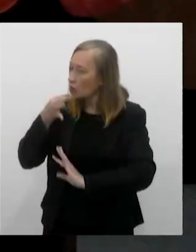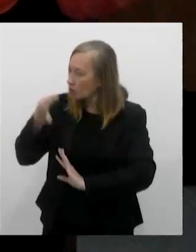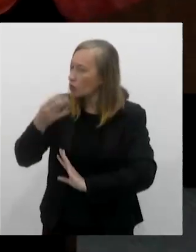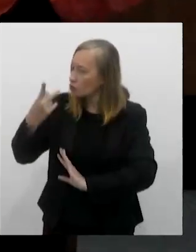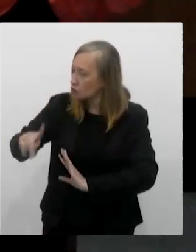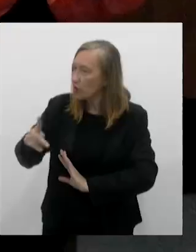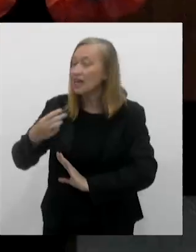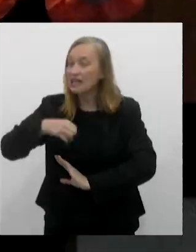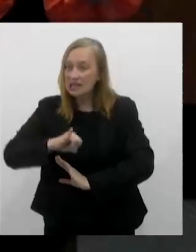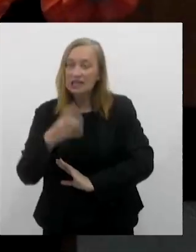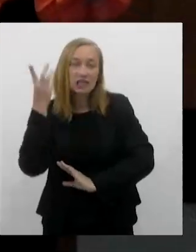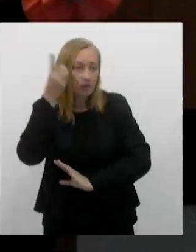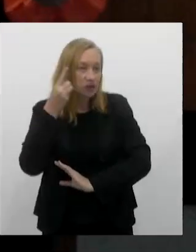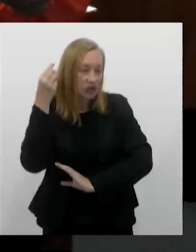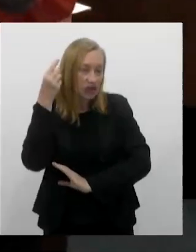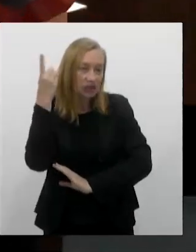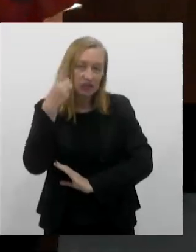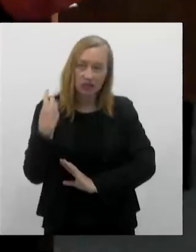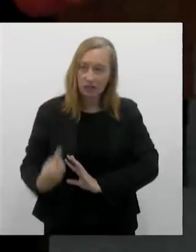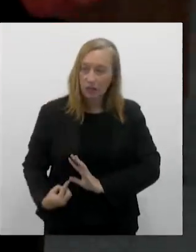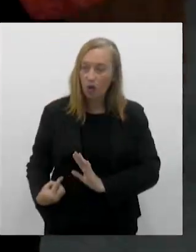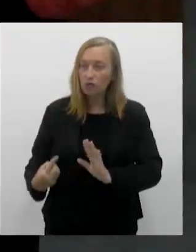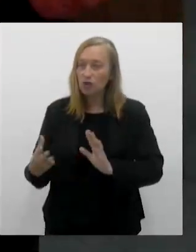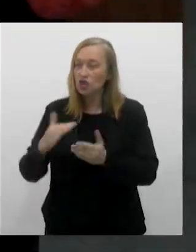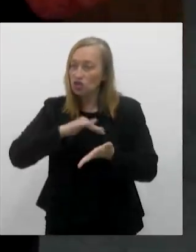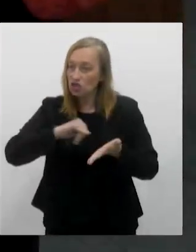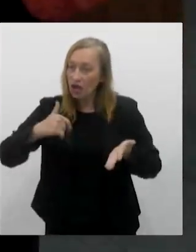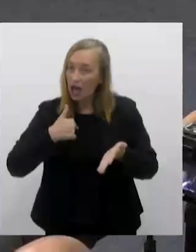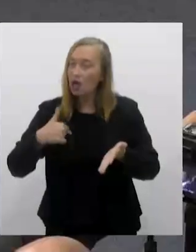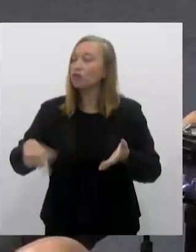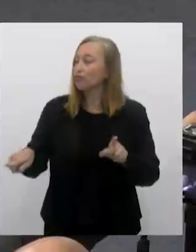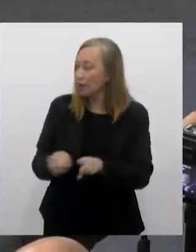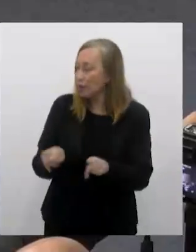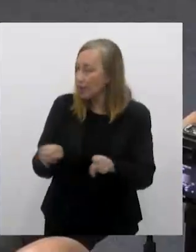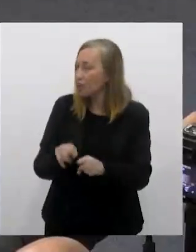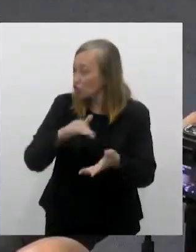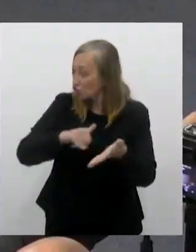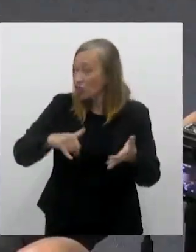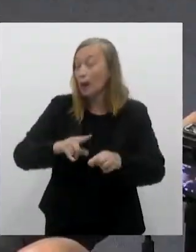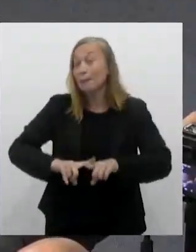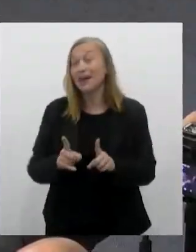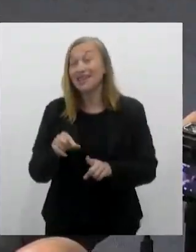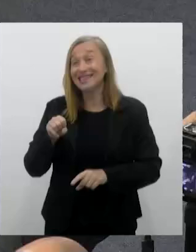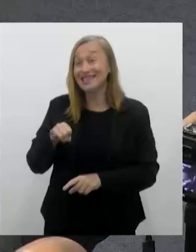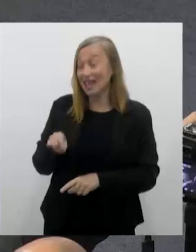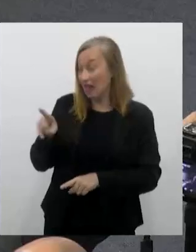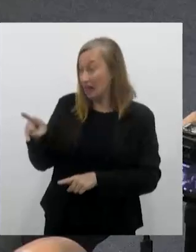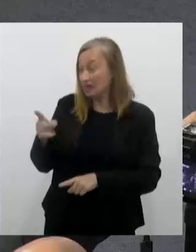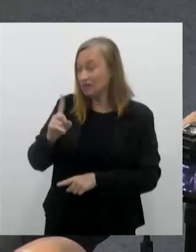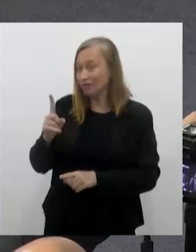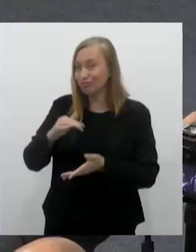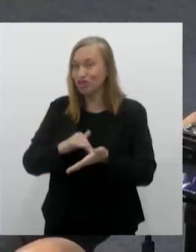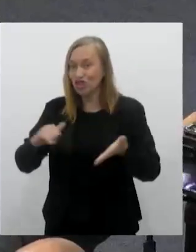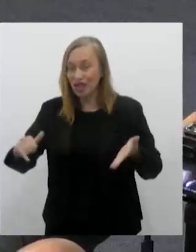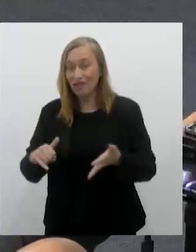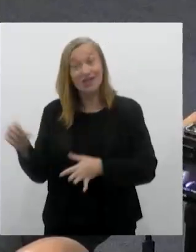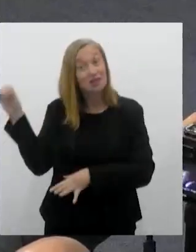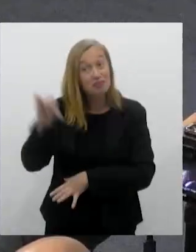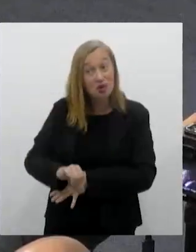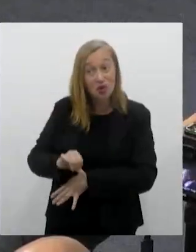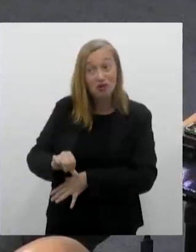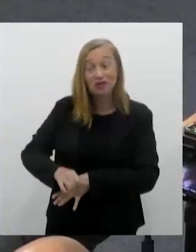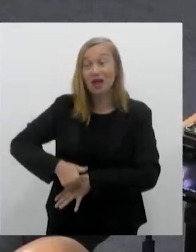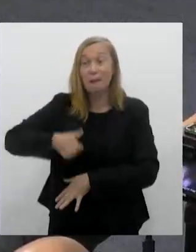Se a deputada Dani Balbi retirar, eu retiro para a segunda. Agora, se ela não retirar, é pior, porque aí eu vou apresentar, vai ter a da primeira e a